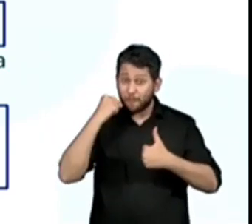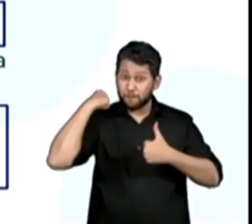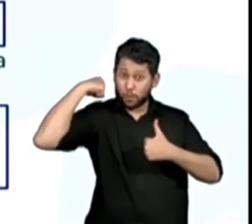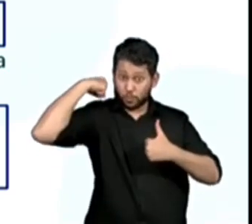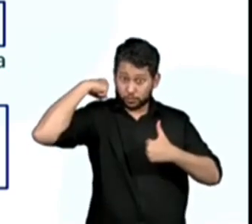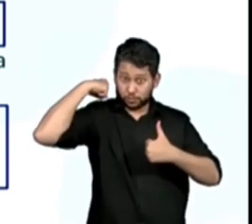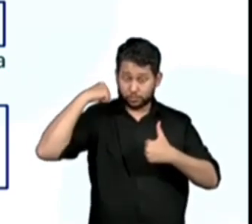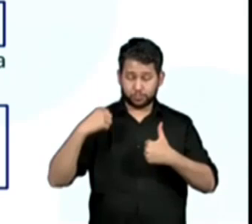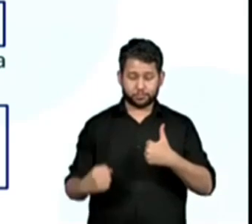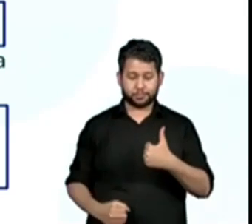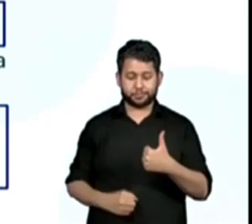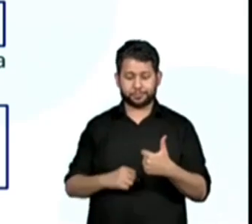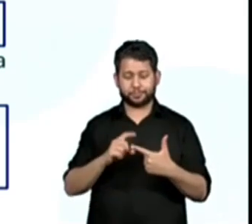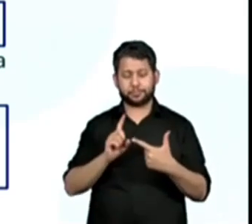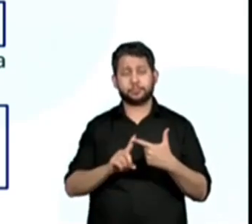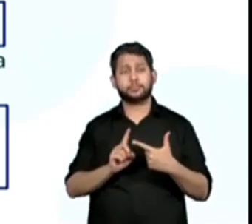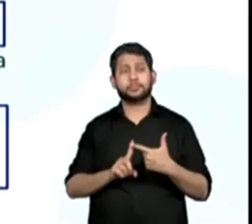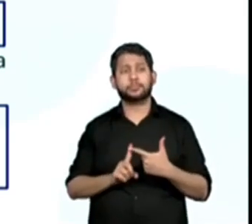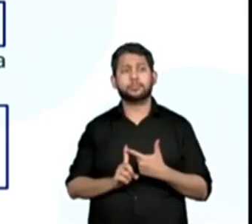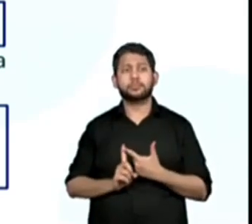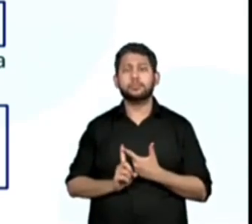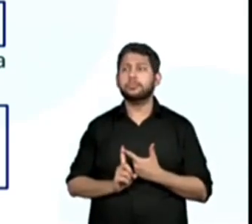força.